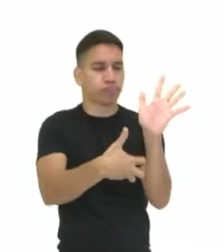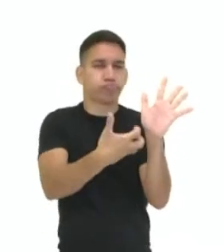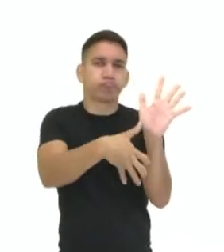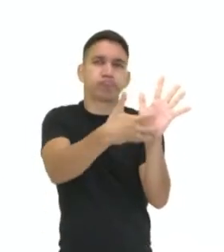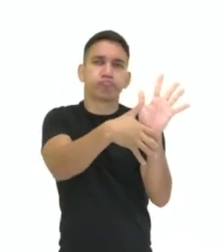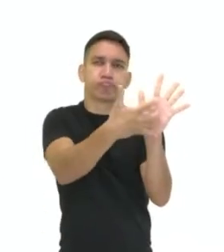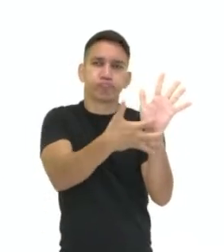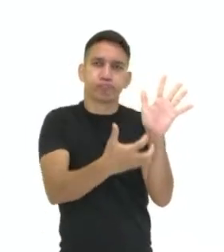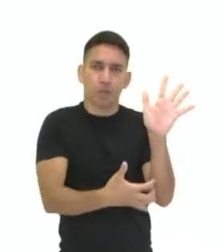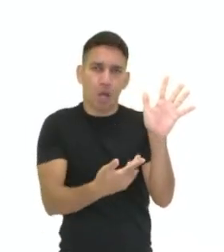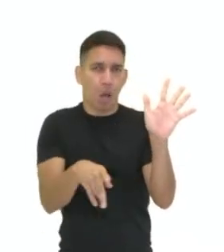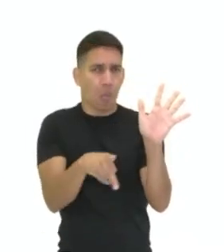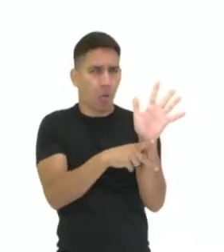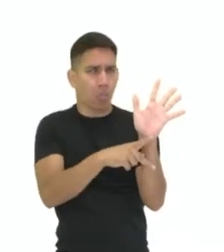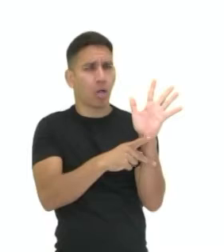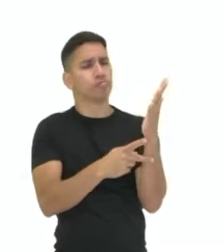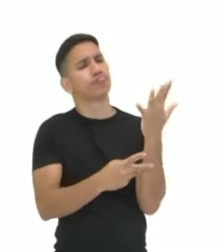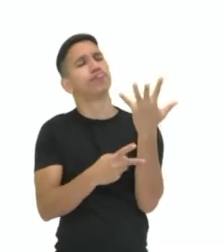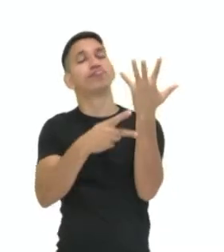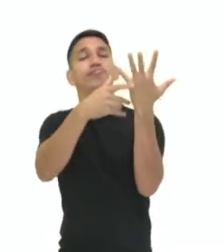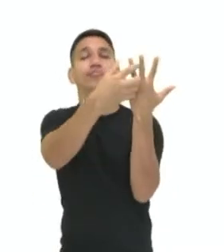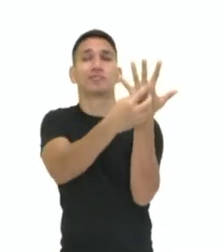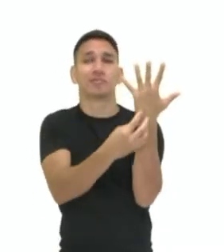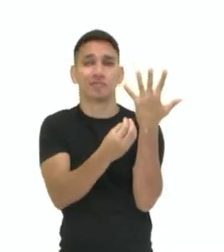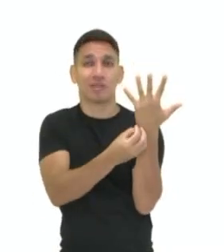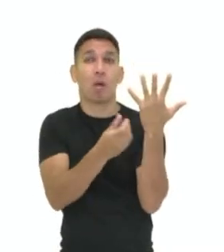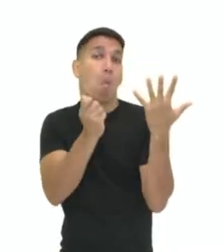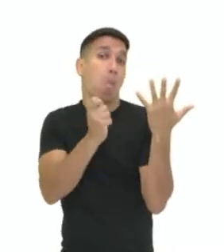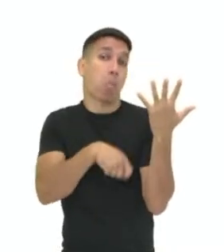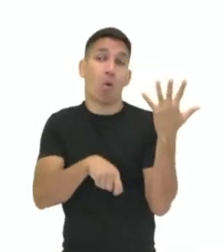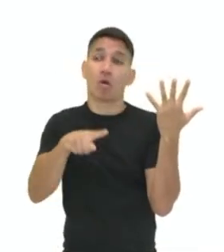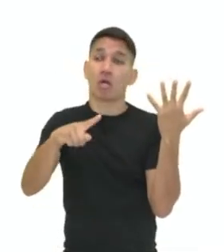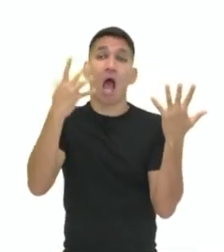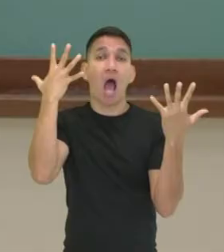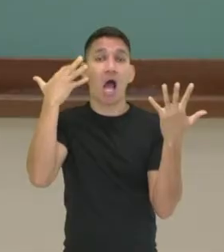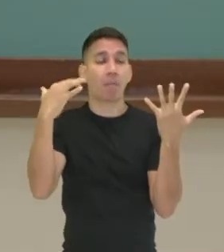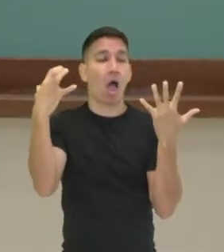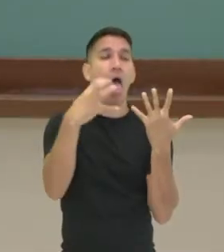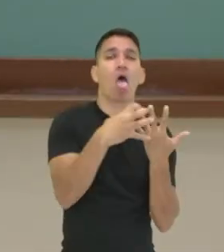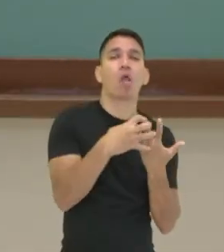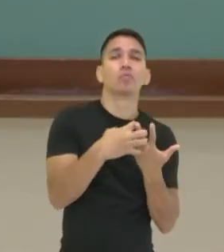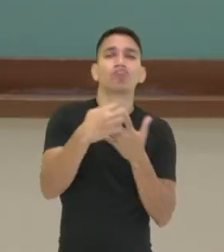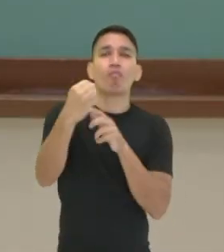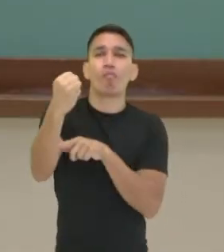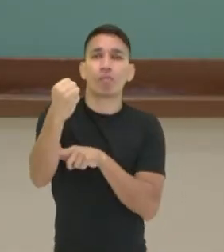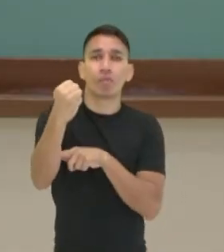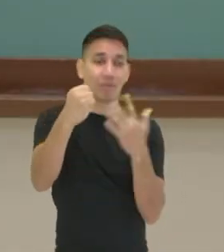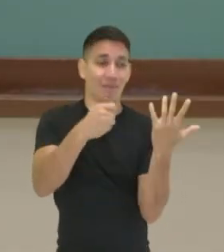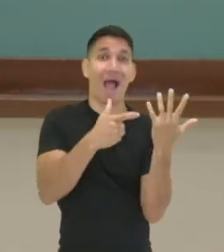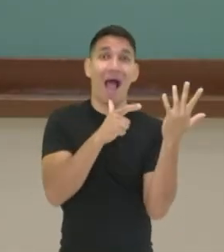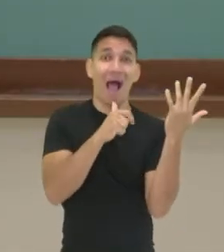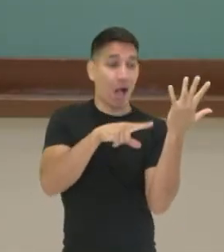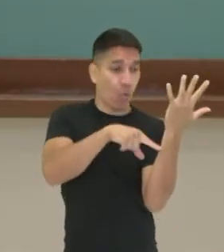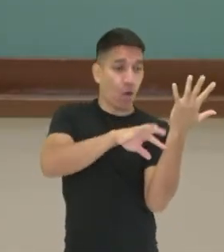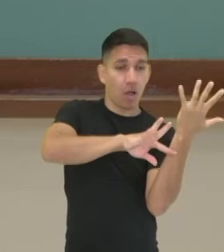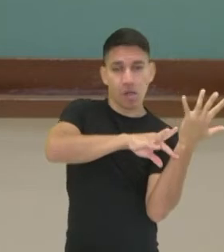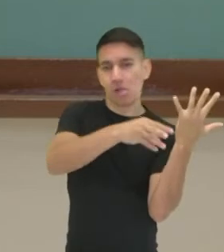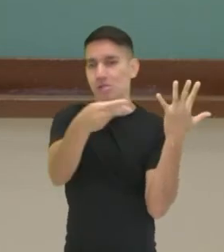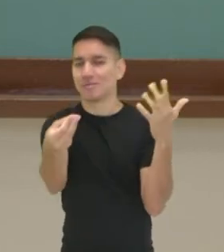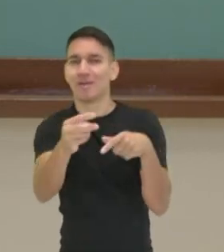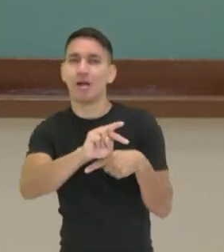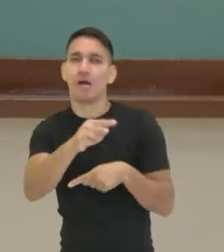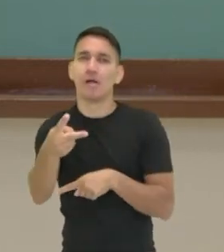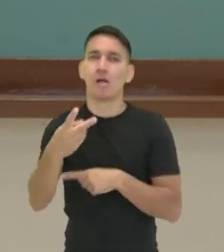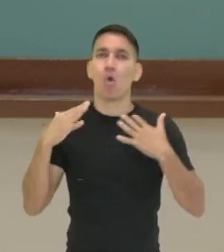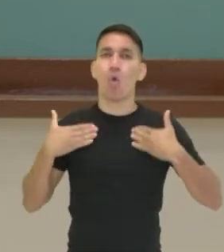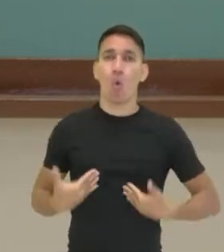reações químicas e tudo mais, e pode acabar no corpo de um animal quando essas plantas são comidas. Tá? Então essa água ou se direciona para a